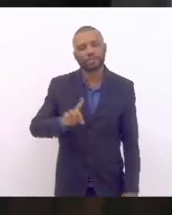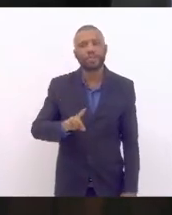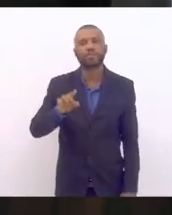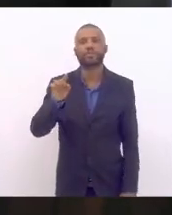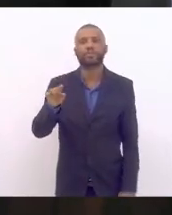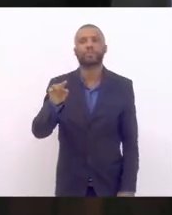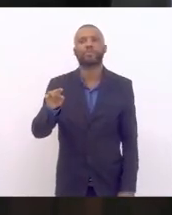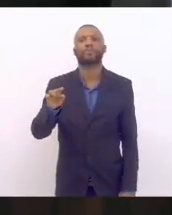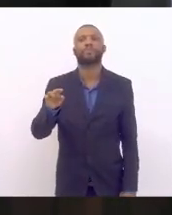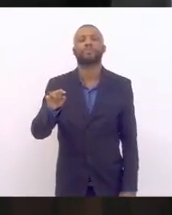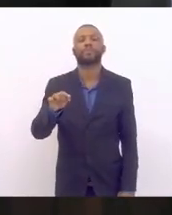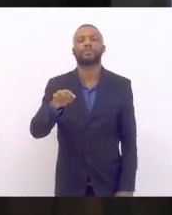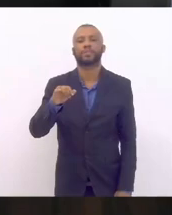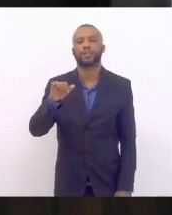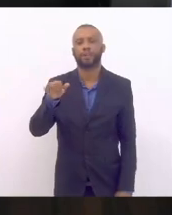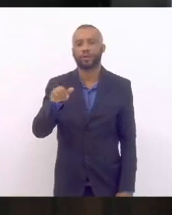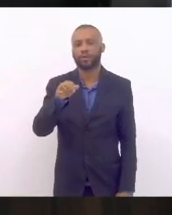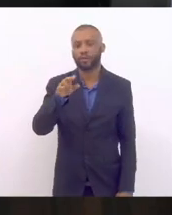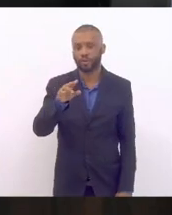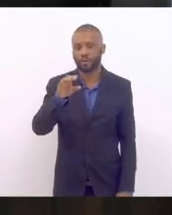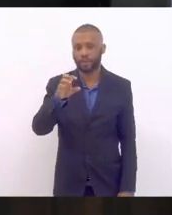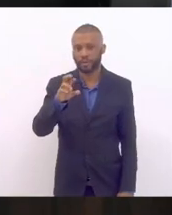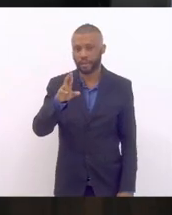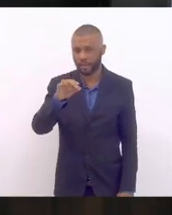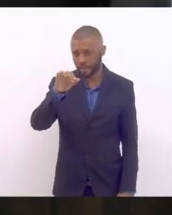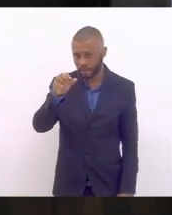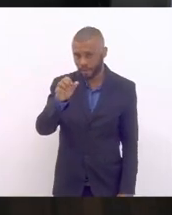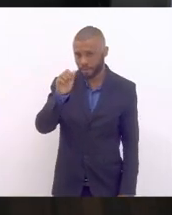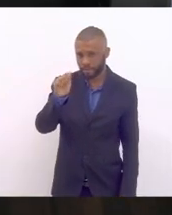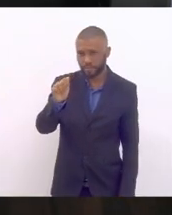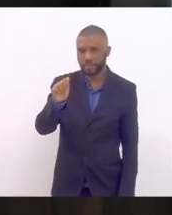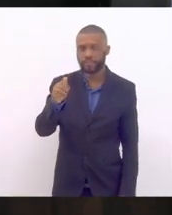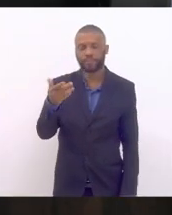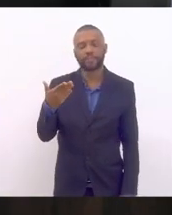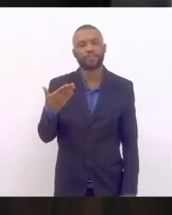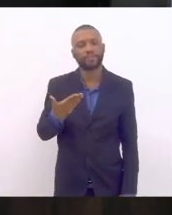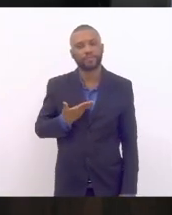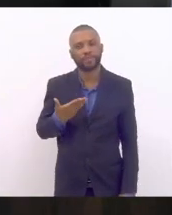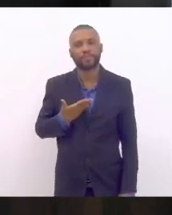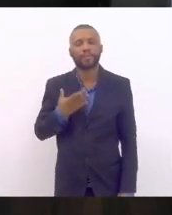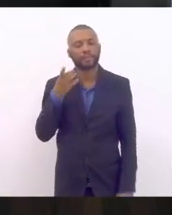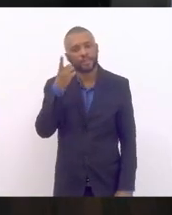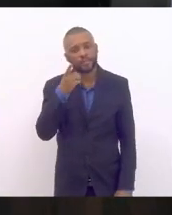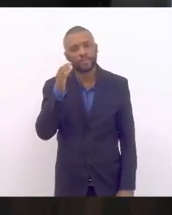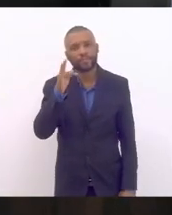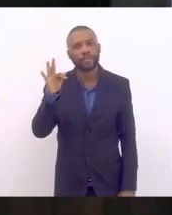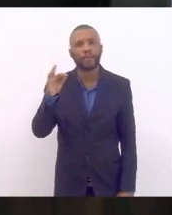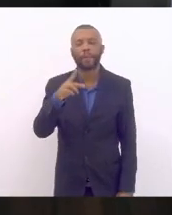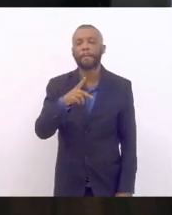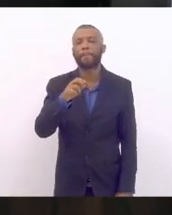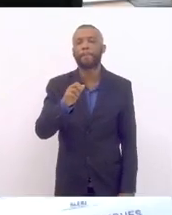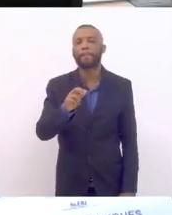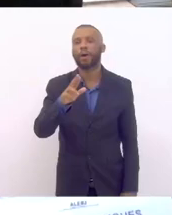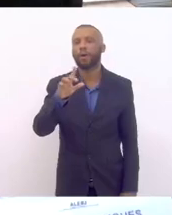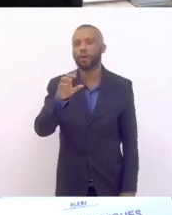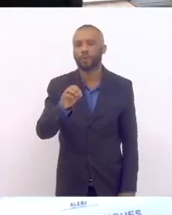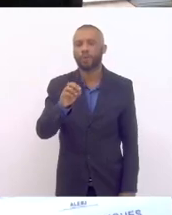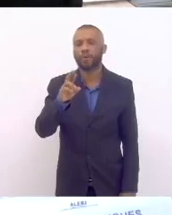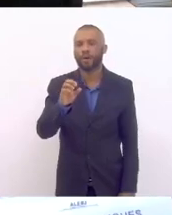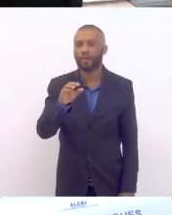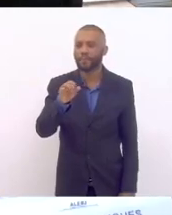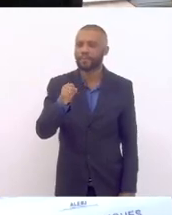da da Junta Comercial o meu amigo meu irmão também deputado federal Paulo Ramos